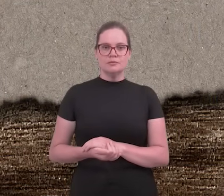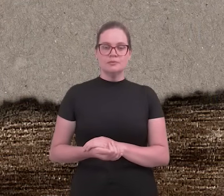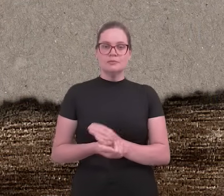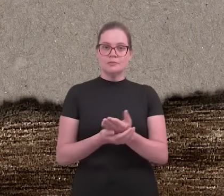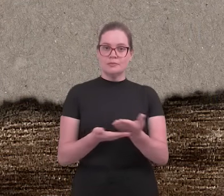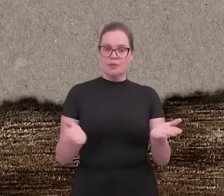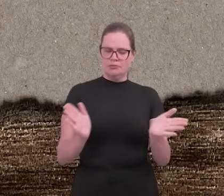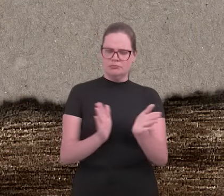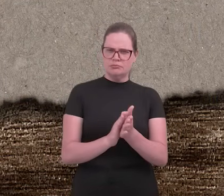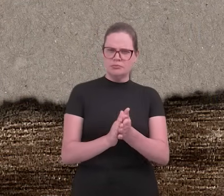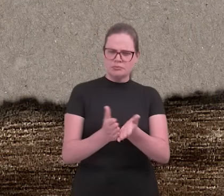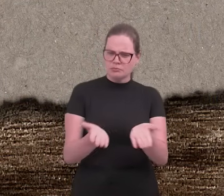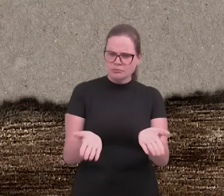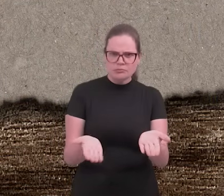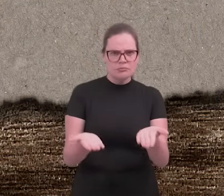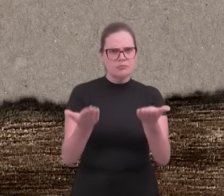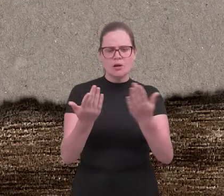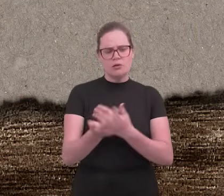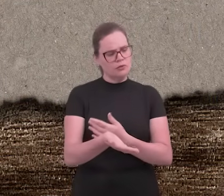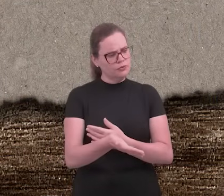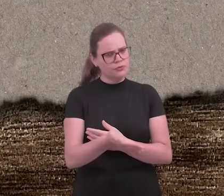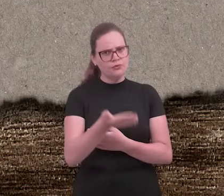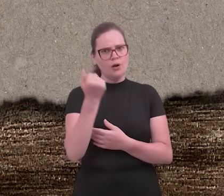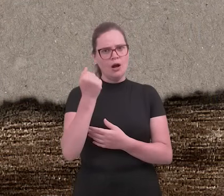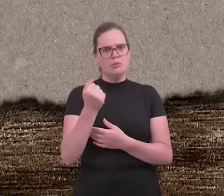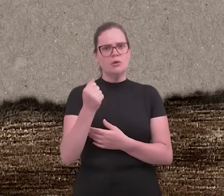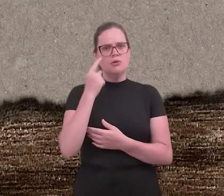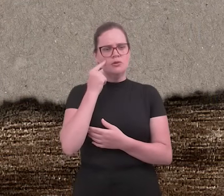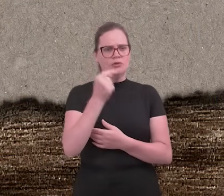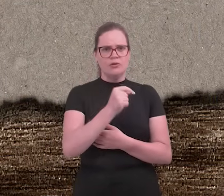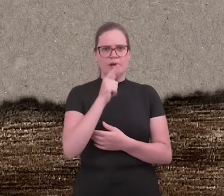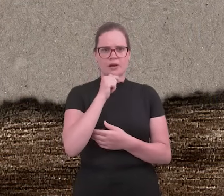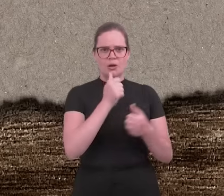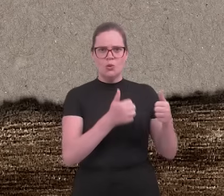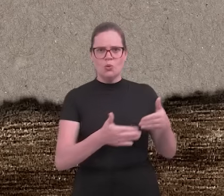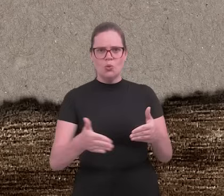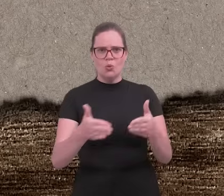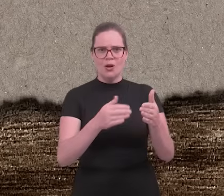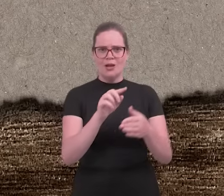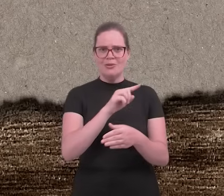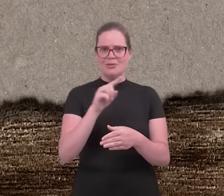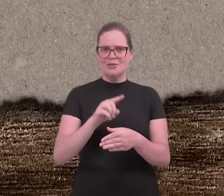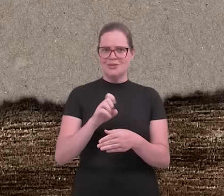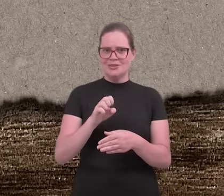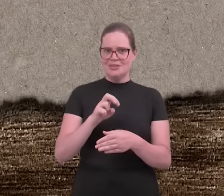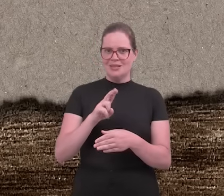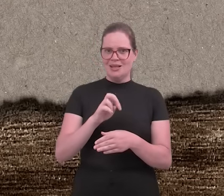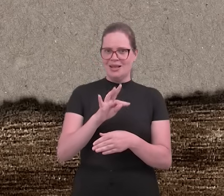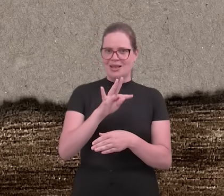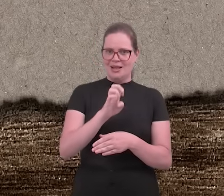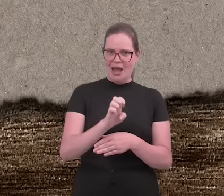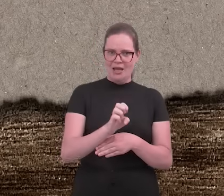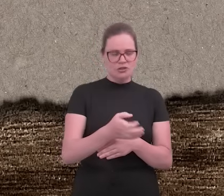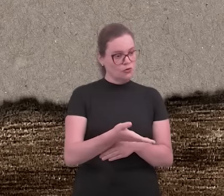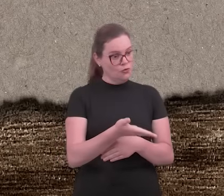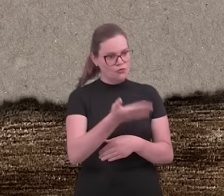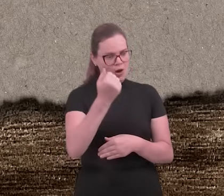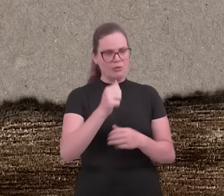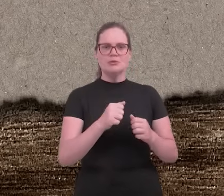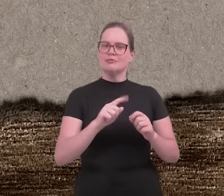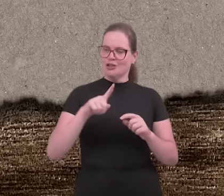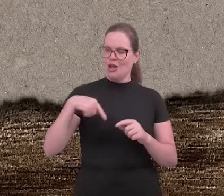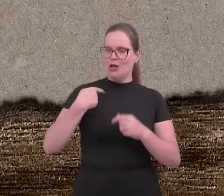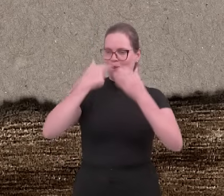Levantai-vos agora e passai o Ribeiro de Zered. Assim passamos o Ribeiro